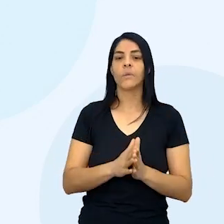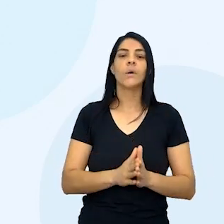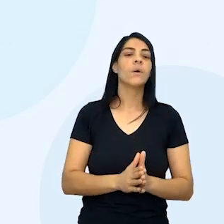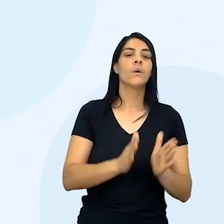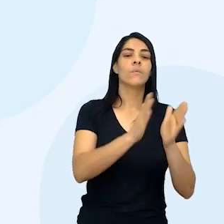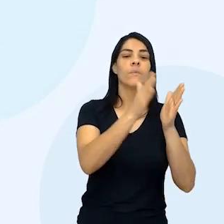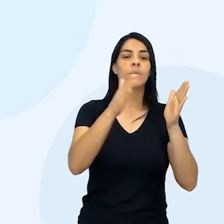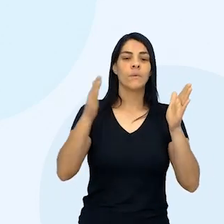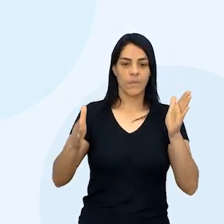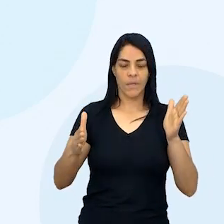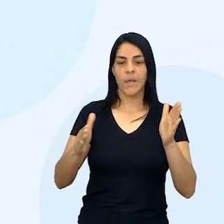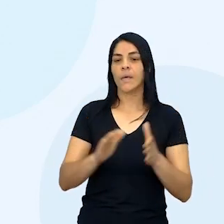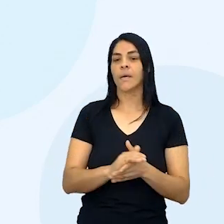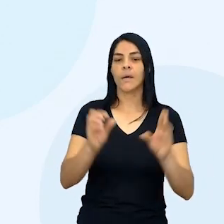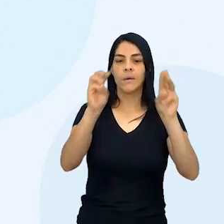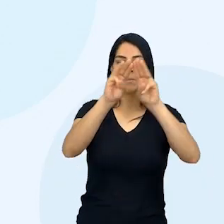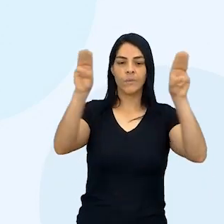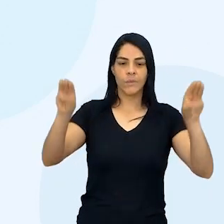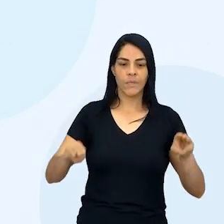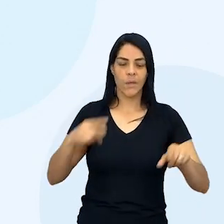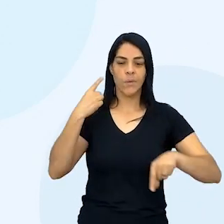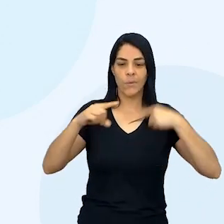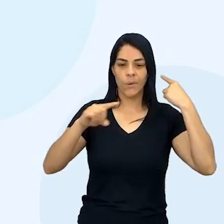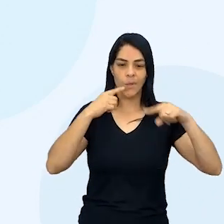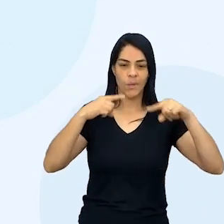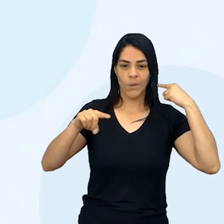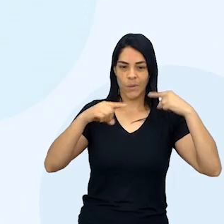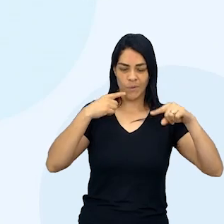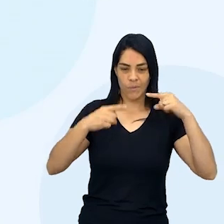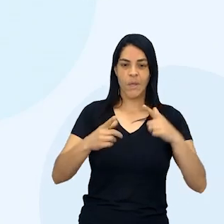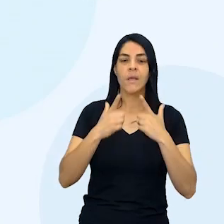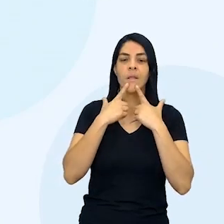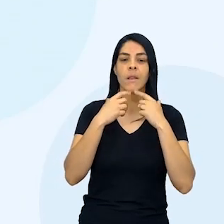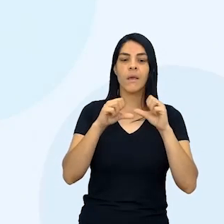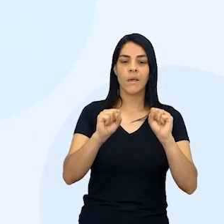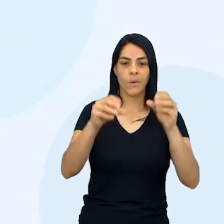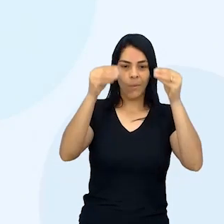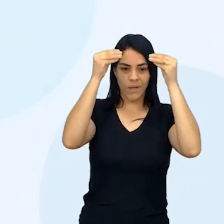museu e música. Confira nossas indicações. Linguagens.